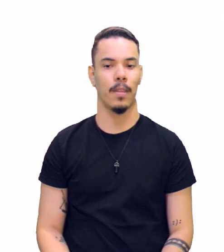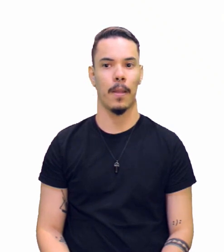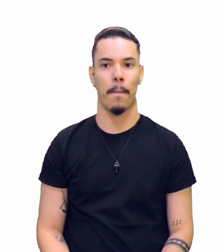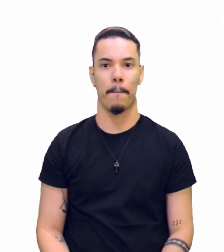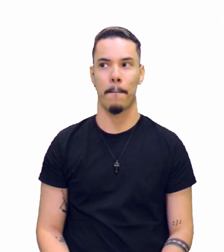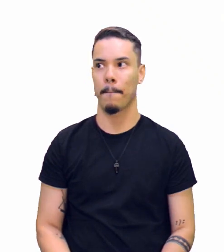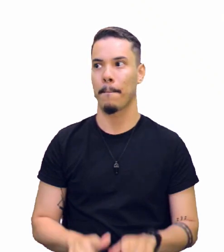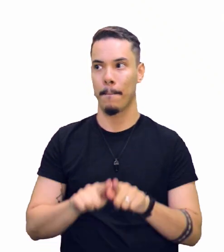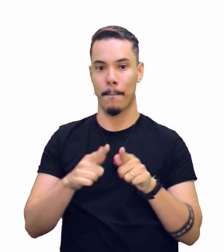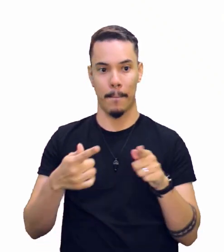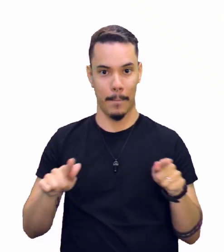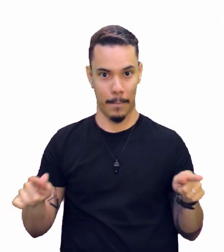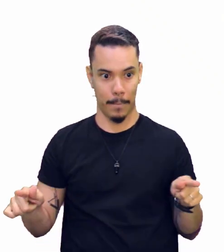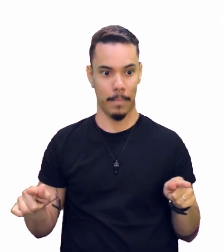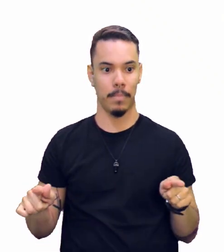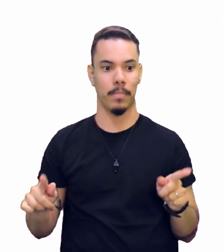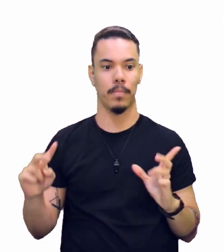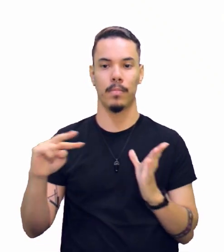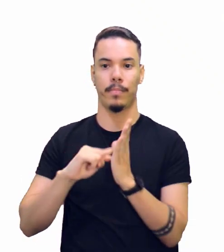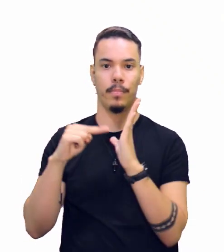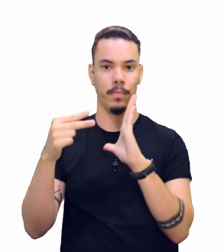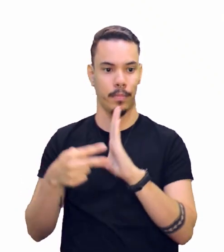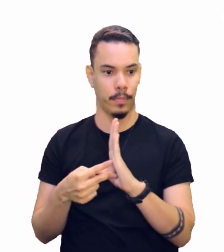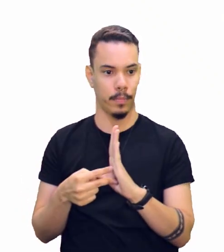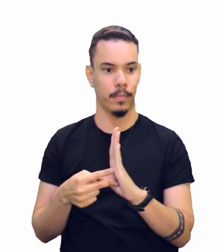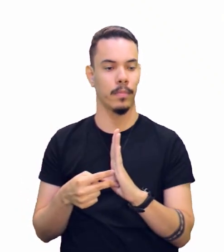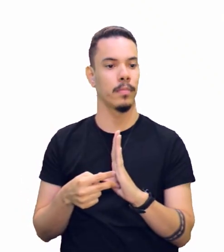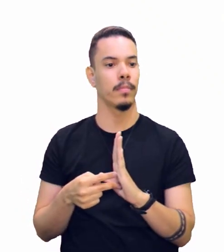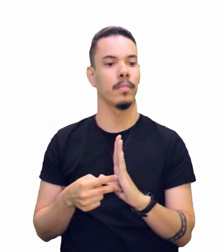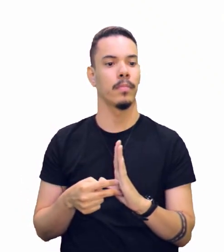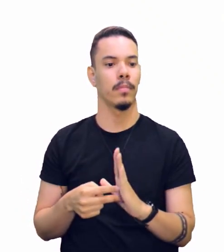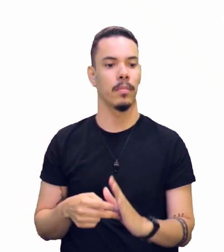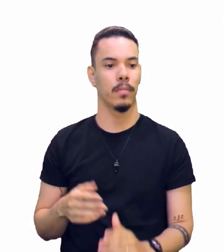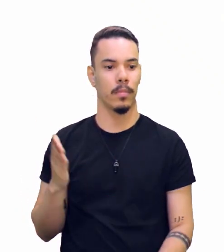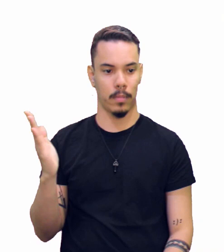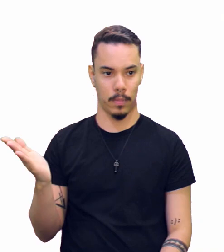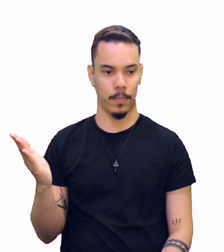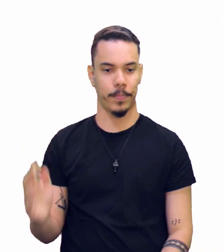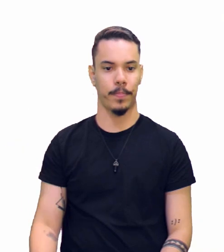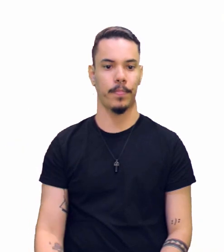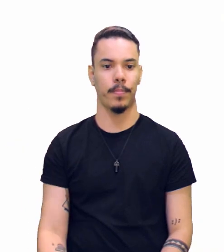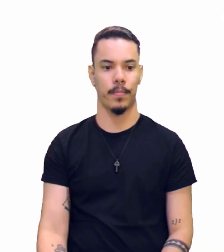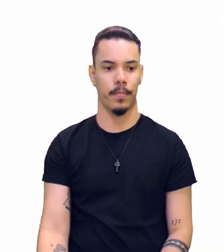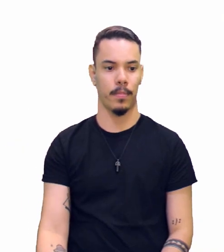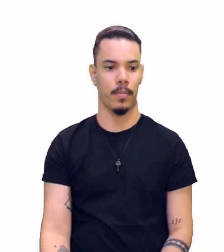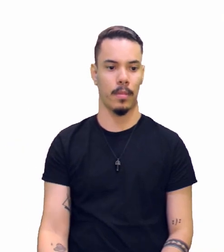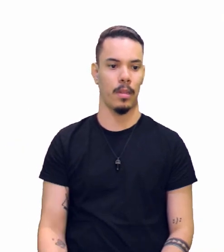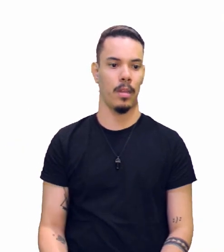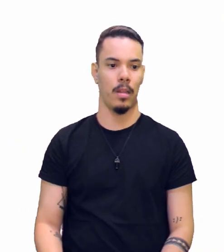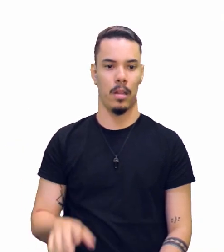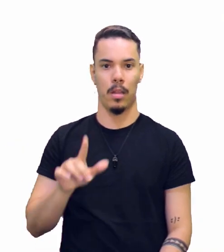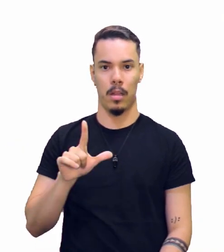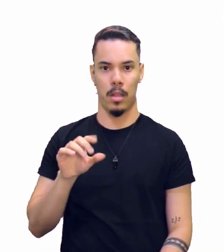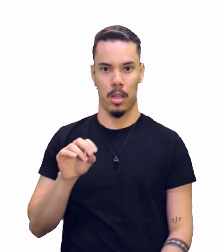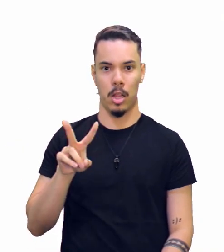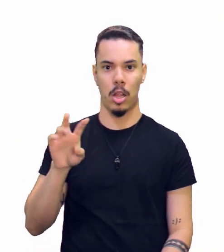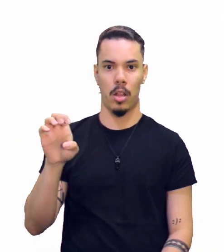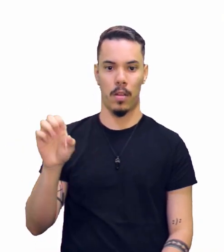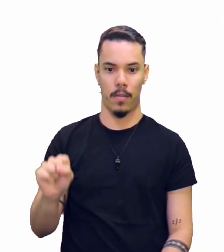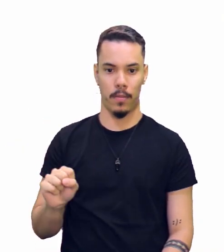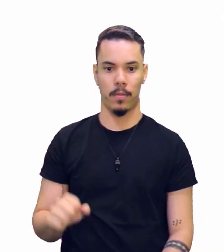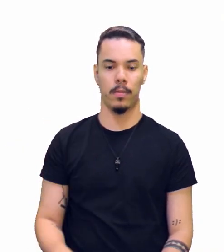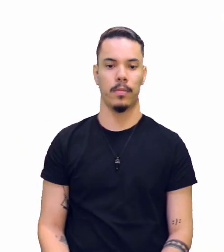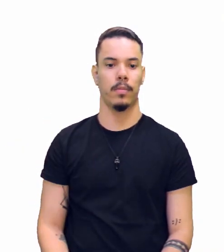questão de gramática de questão de significado Então a gente vai ficar com loves She loves going to the park it's